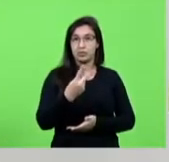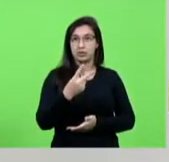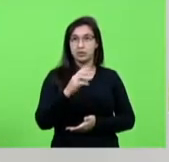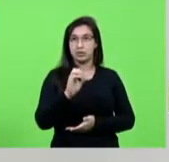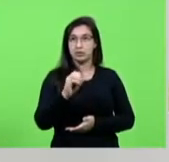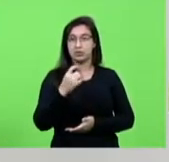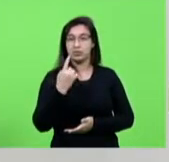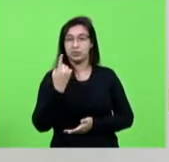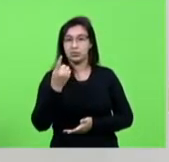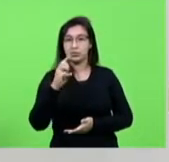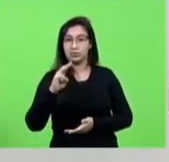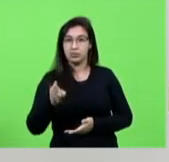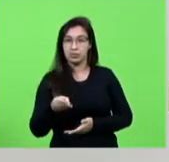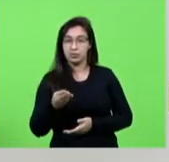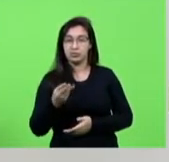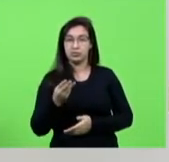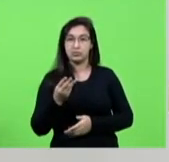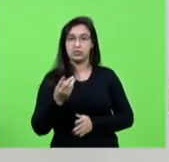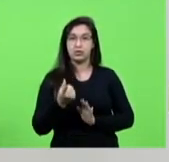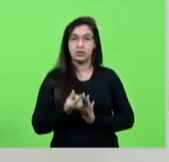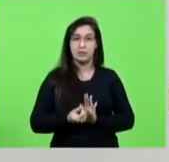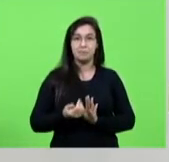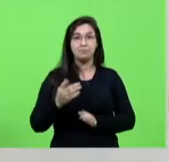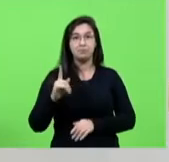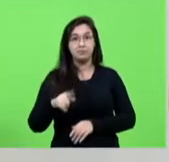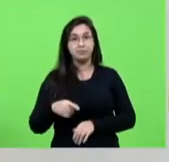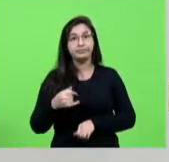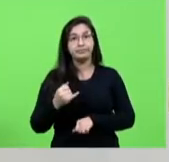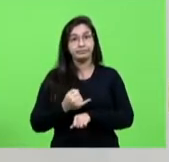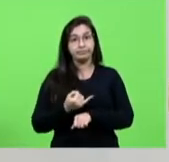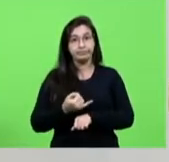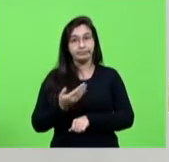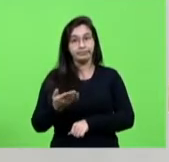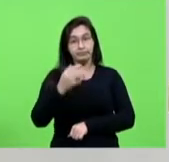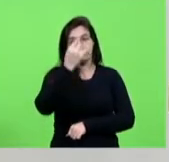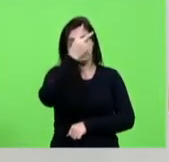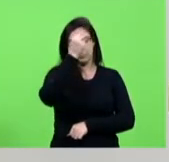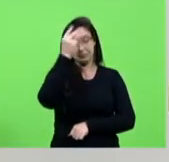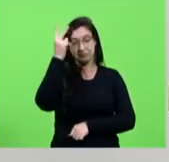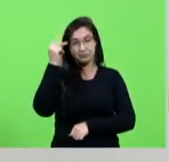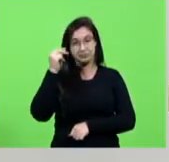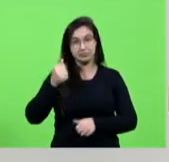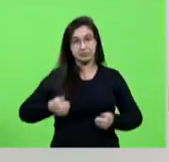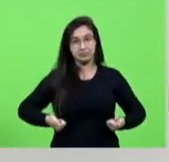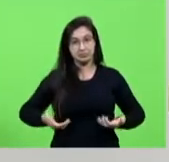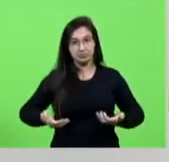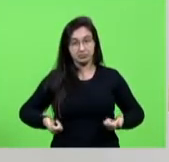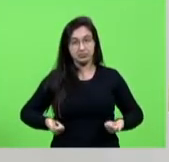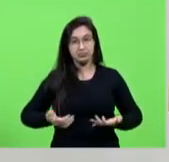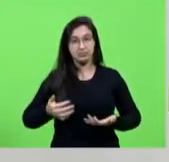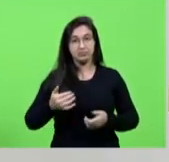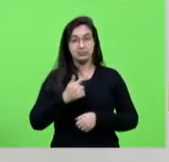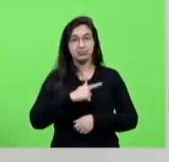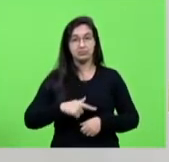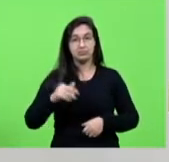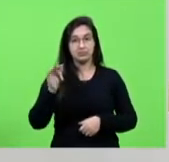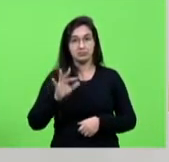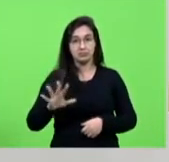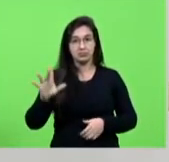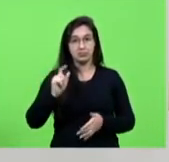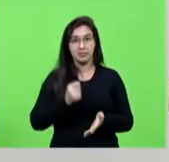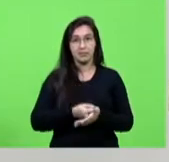reais. Isso foi um custo para a Prefeitura Municipal de Joinville. O governo federal aportou outros 60